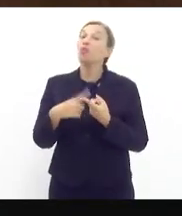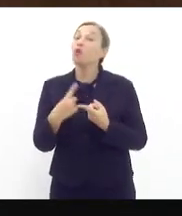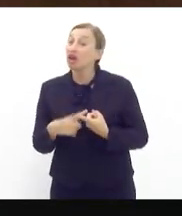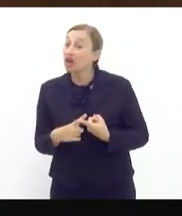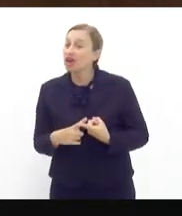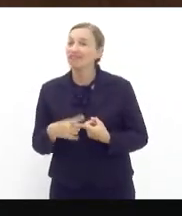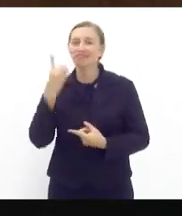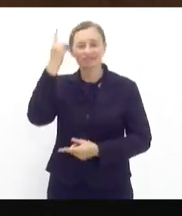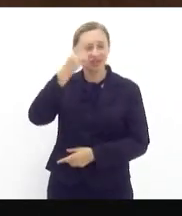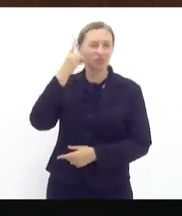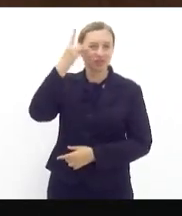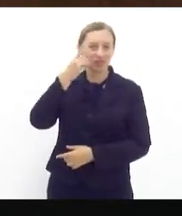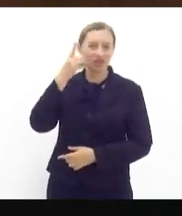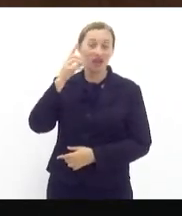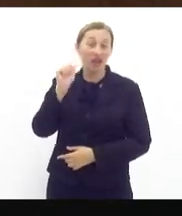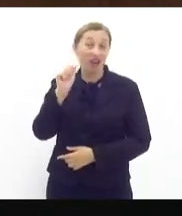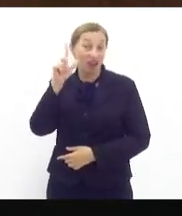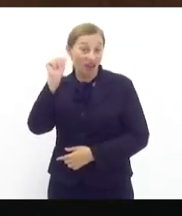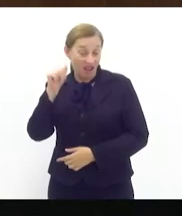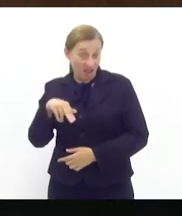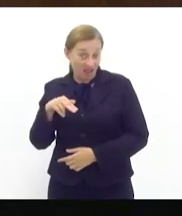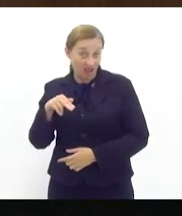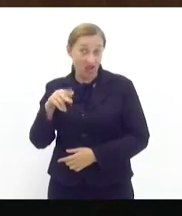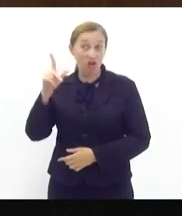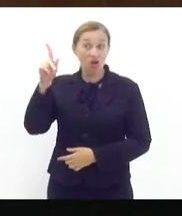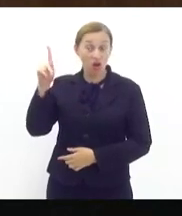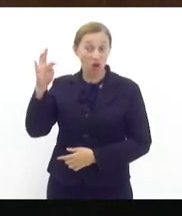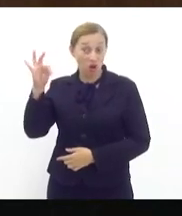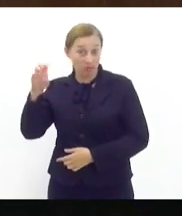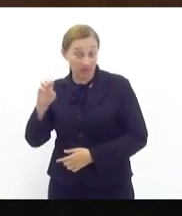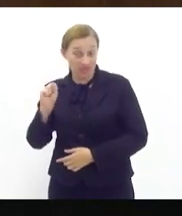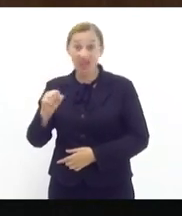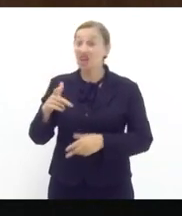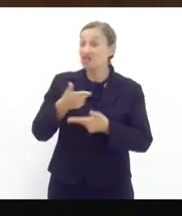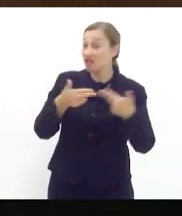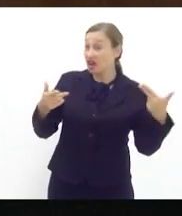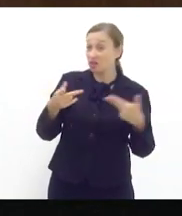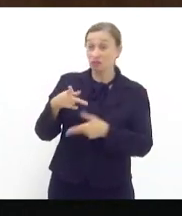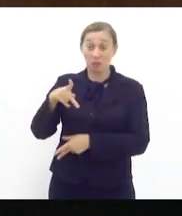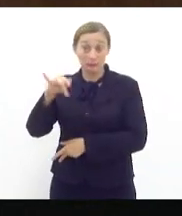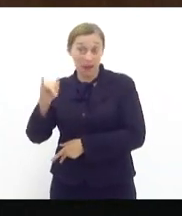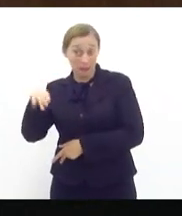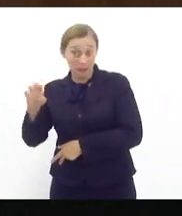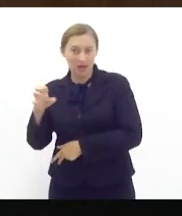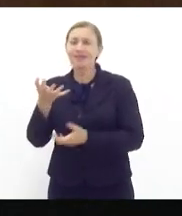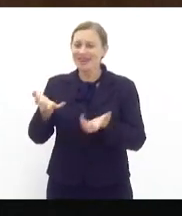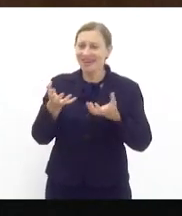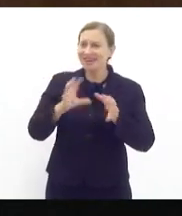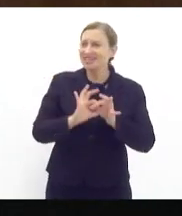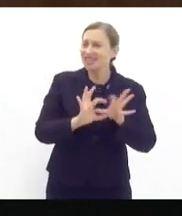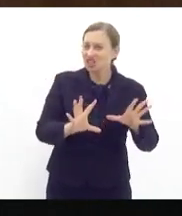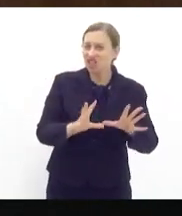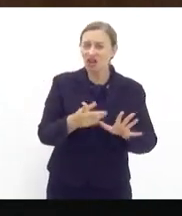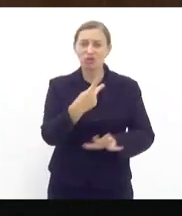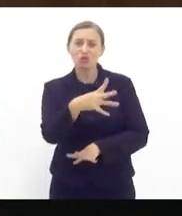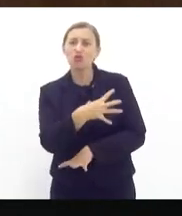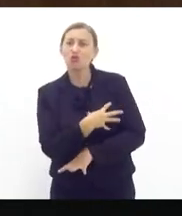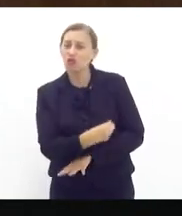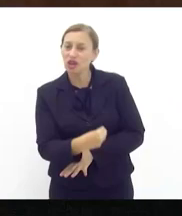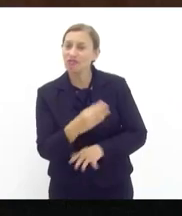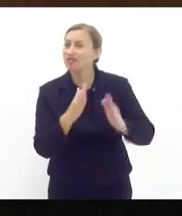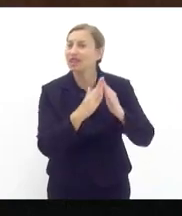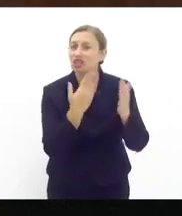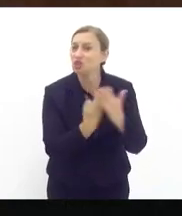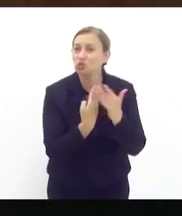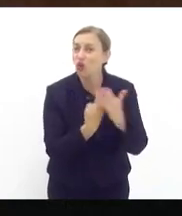deputado Alan Lopes muitos pais querem deixar o seu filho nas